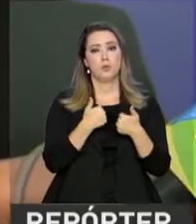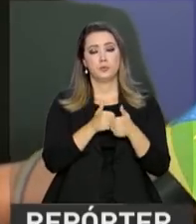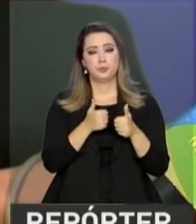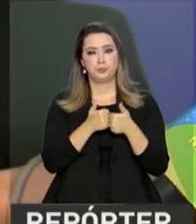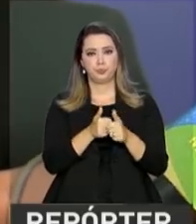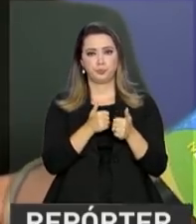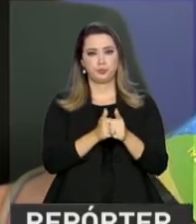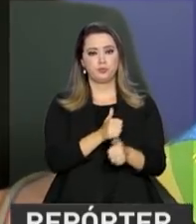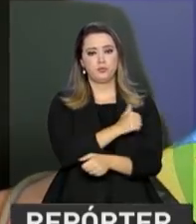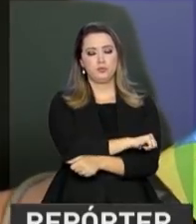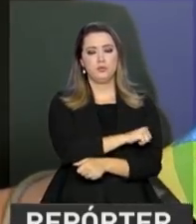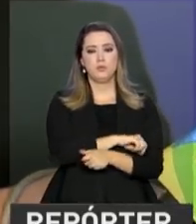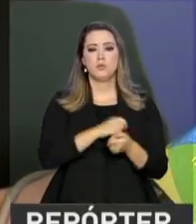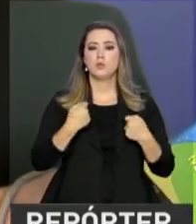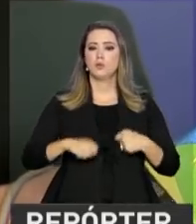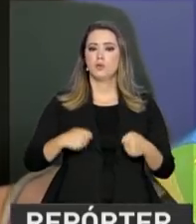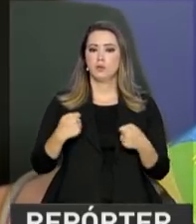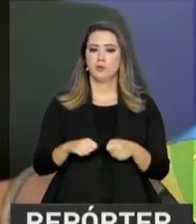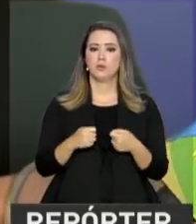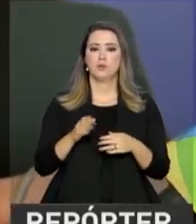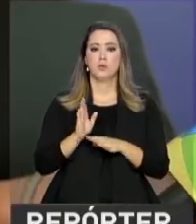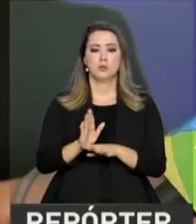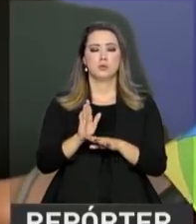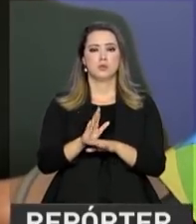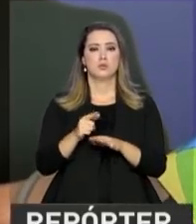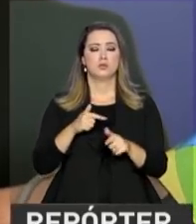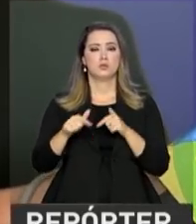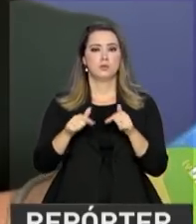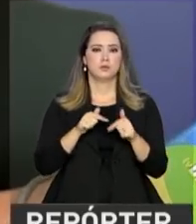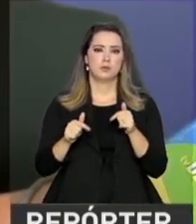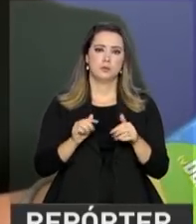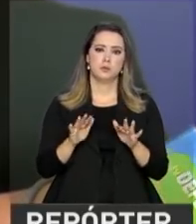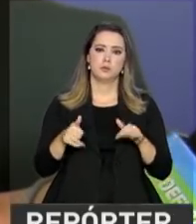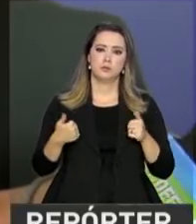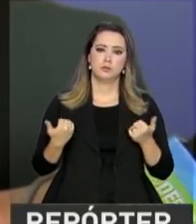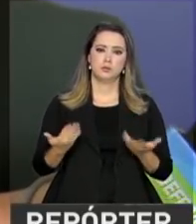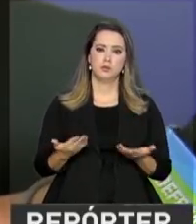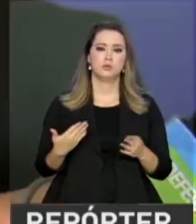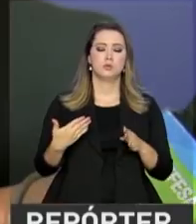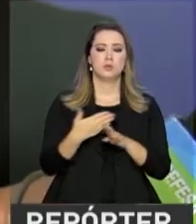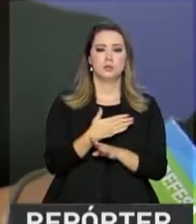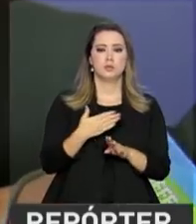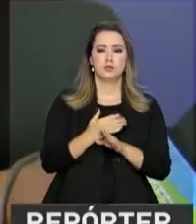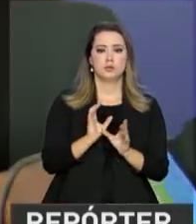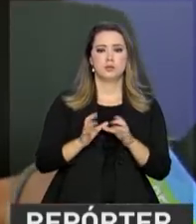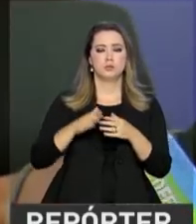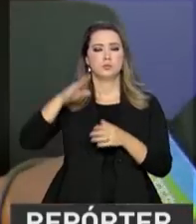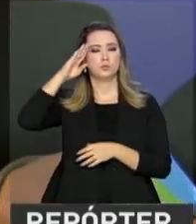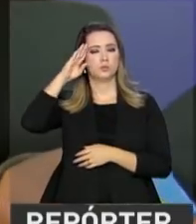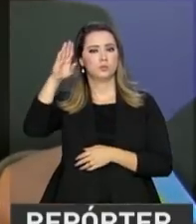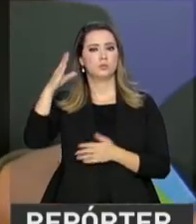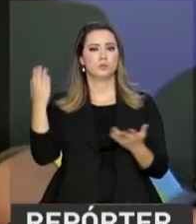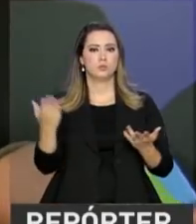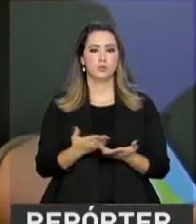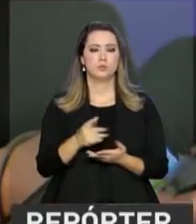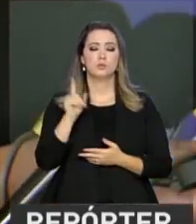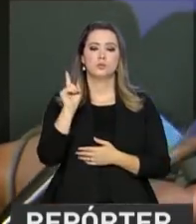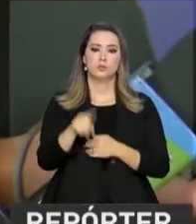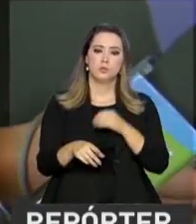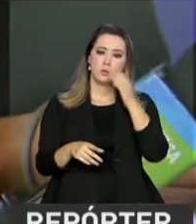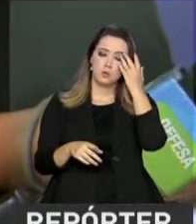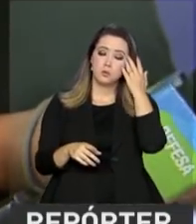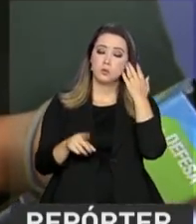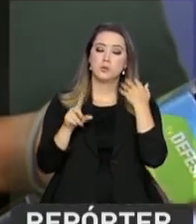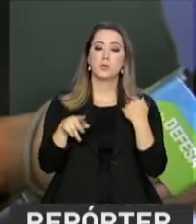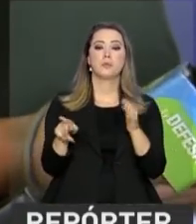janeiro houve necessidade de um reforço nessa operação então entraram as forças armadas a partir de agora isso faz parte do